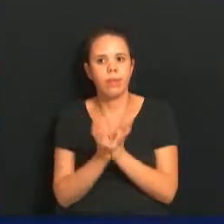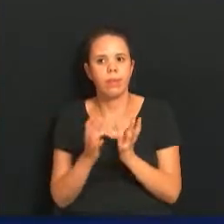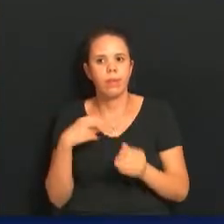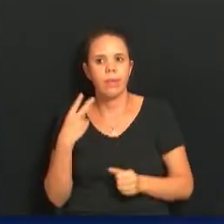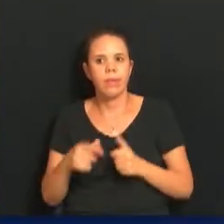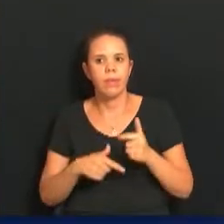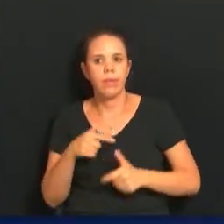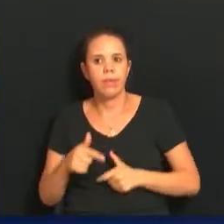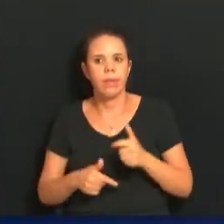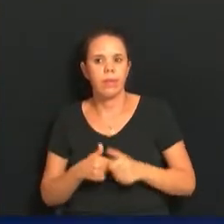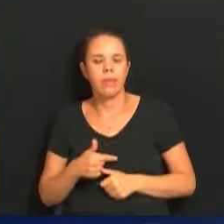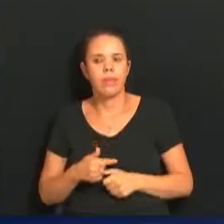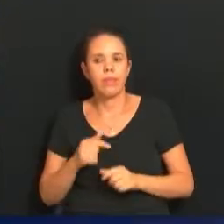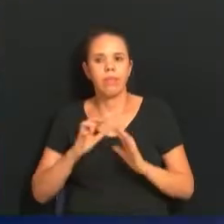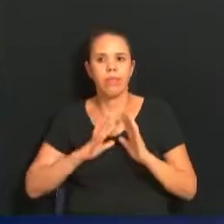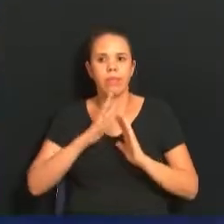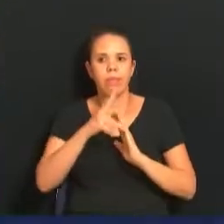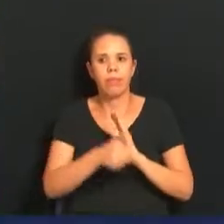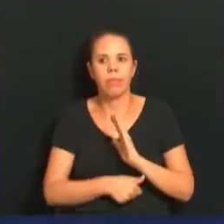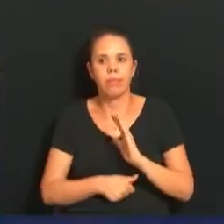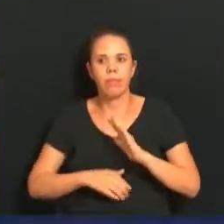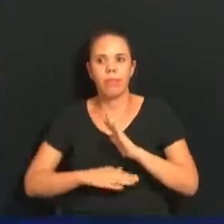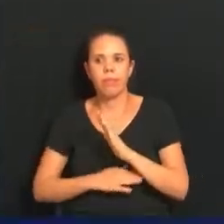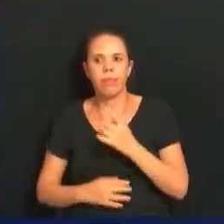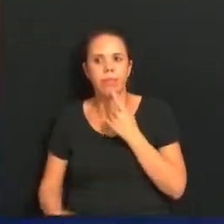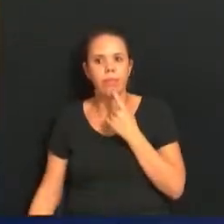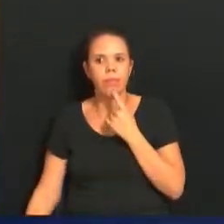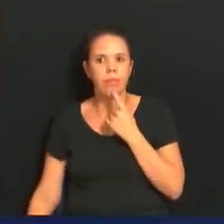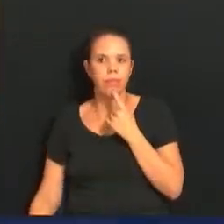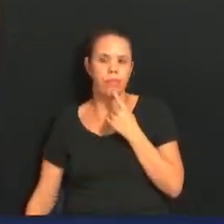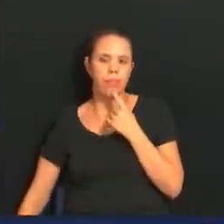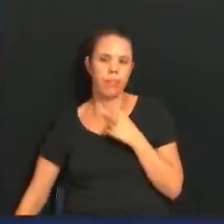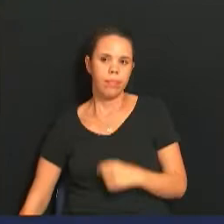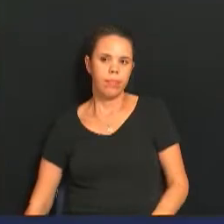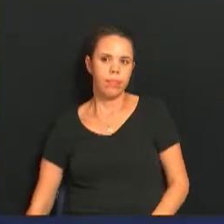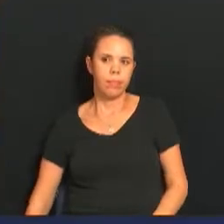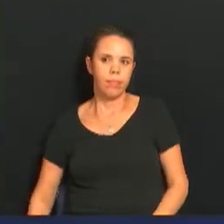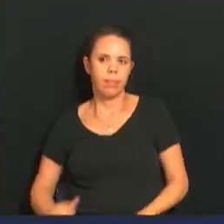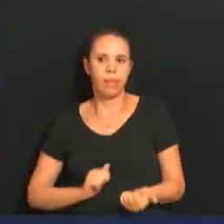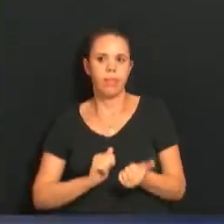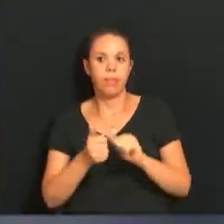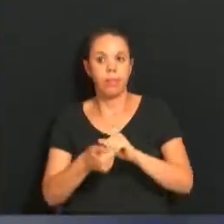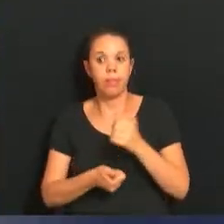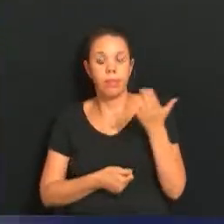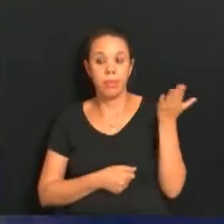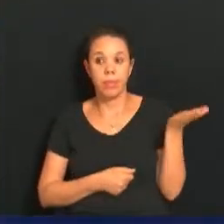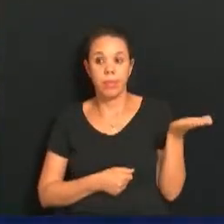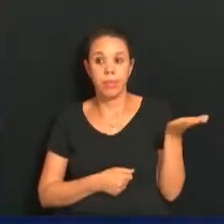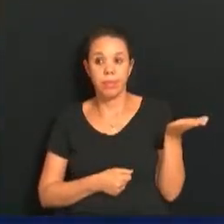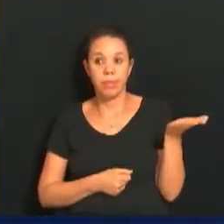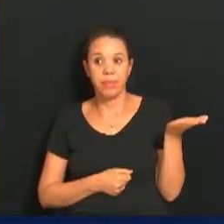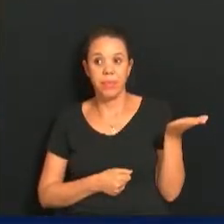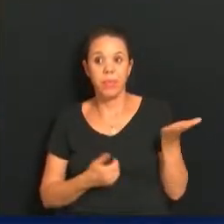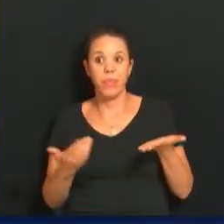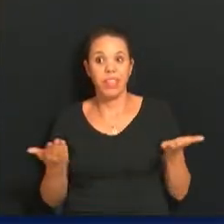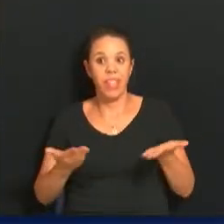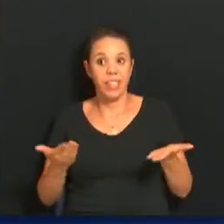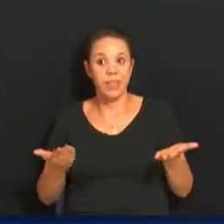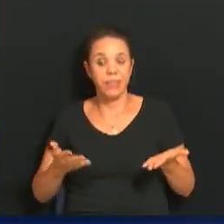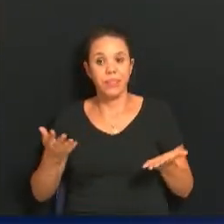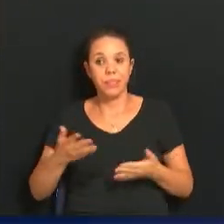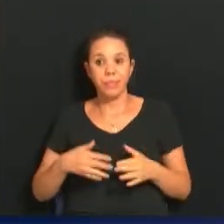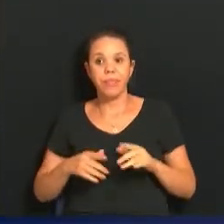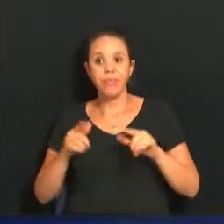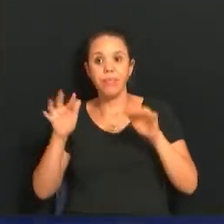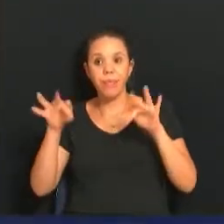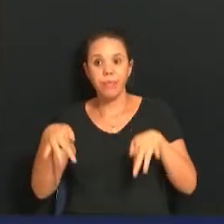parlamentar ambientalista na Câmara de Campinas. E no esporte, é hoje, quartas de final